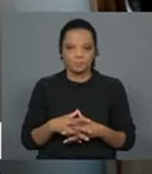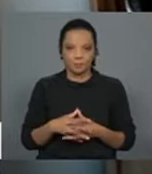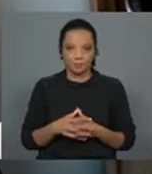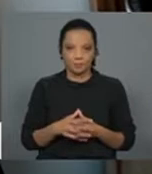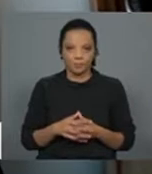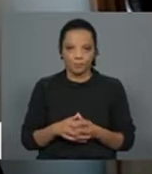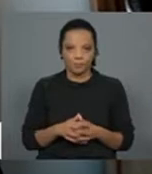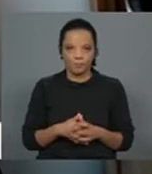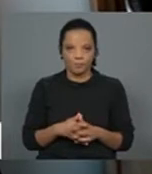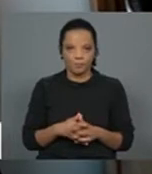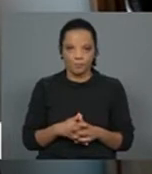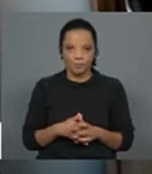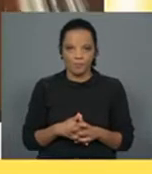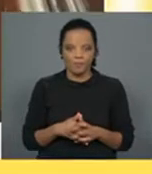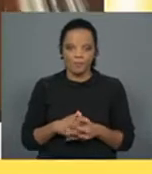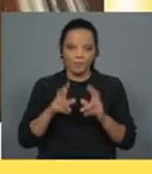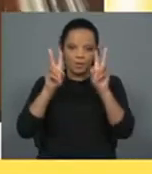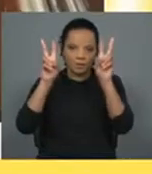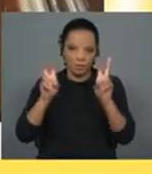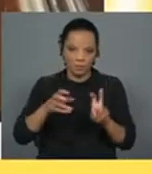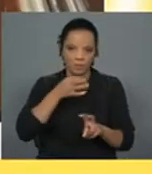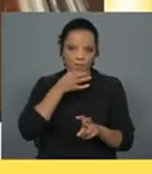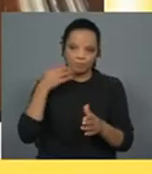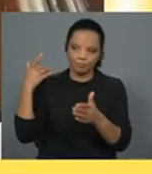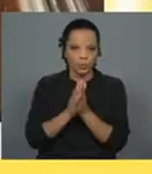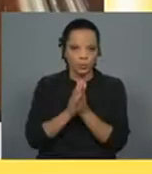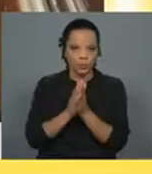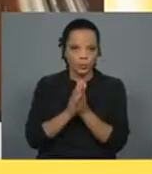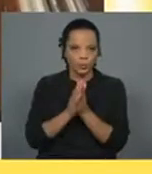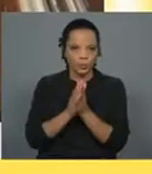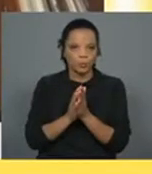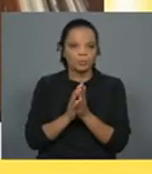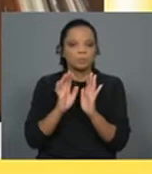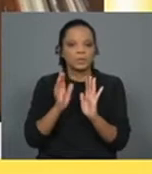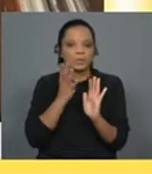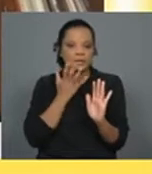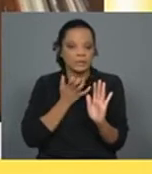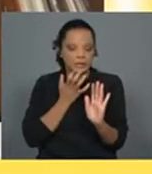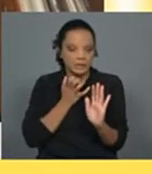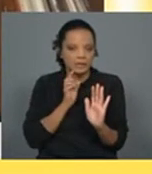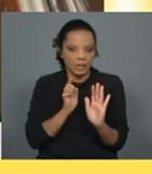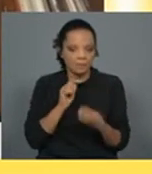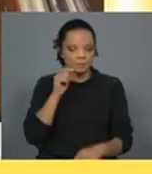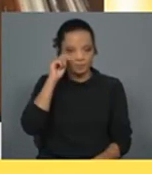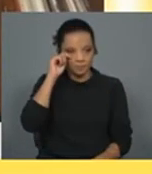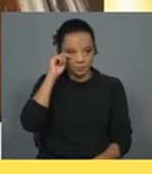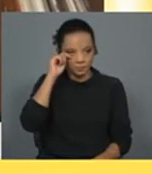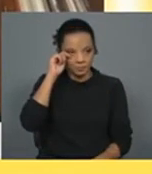todos, portanto, enfim, os assuntos que foram falados, claro que são importantes, mas não, de prevenção, mas o que eu queria falar talvez